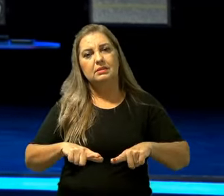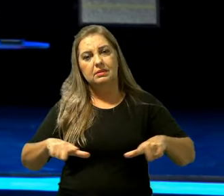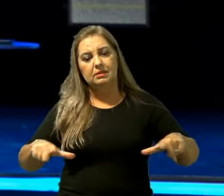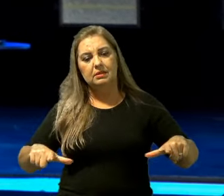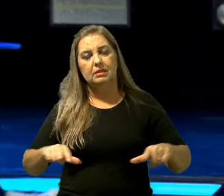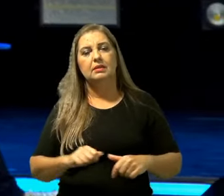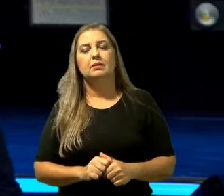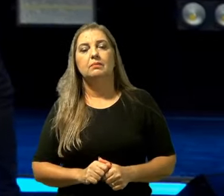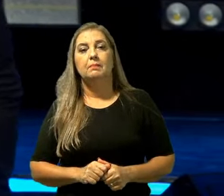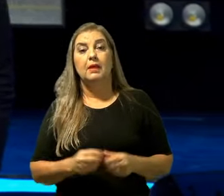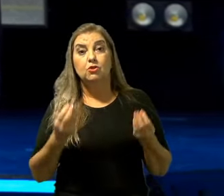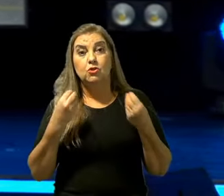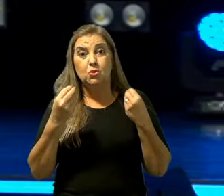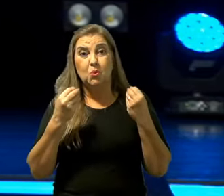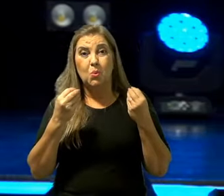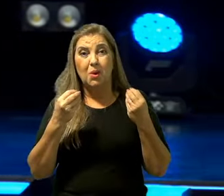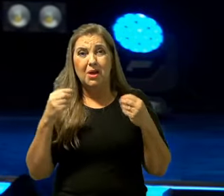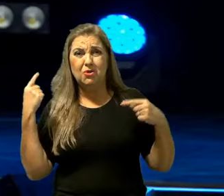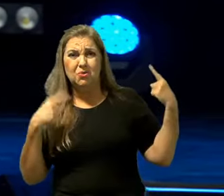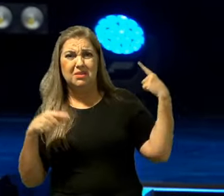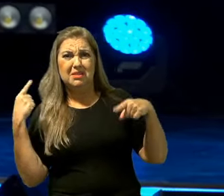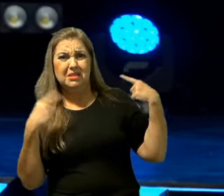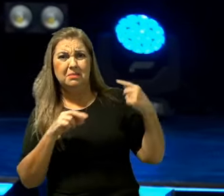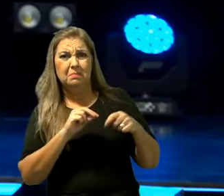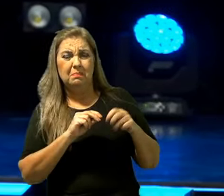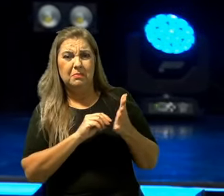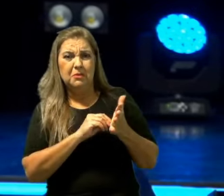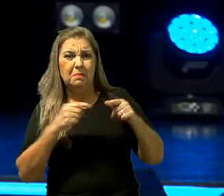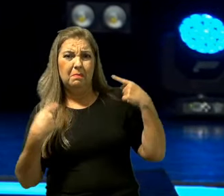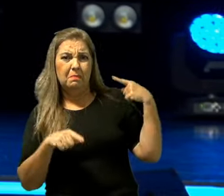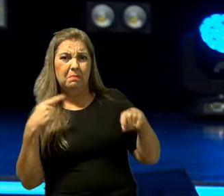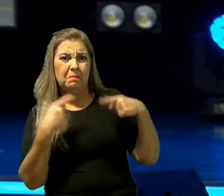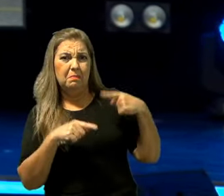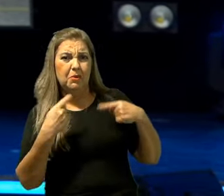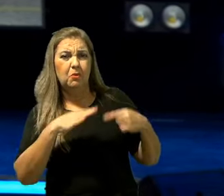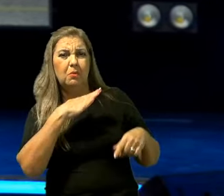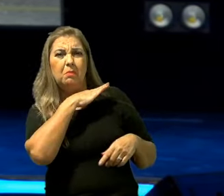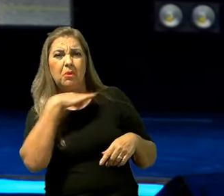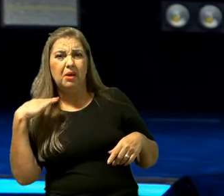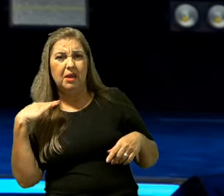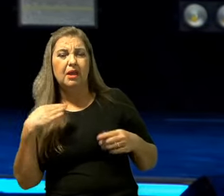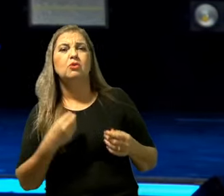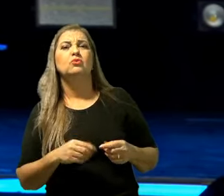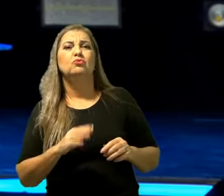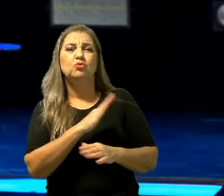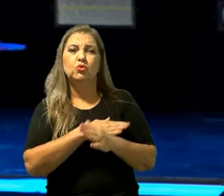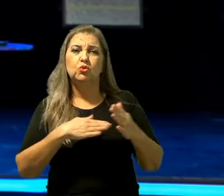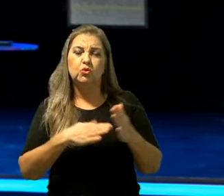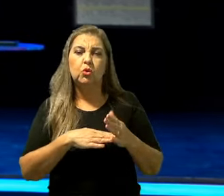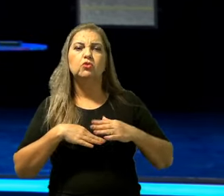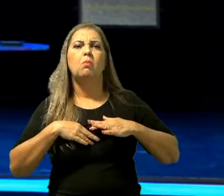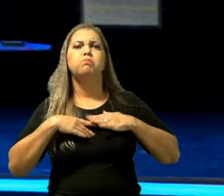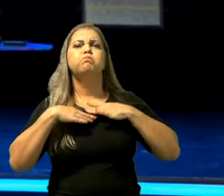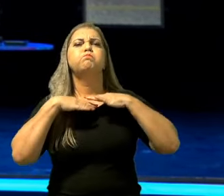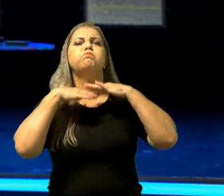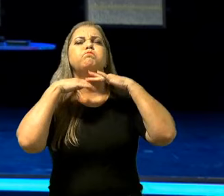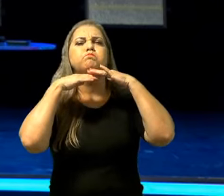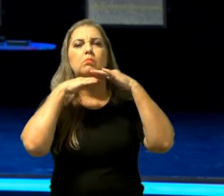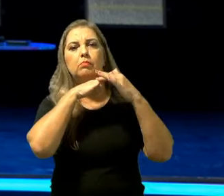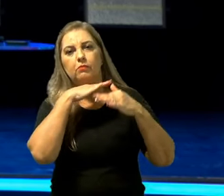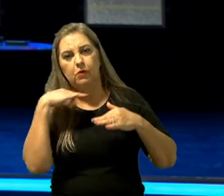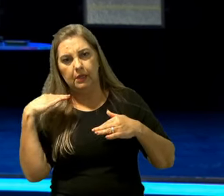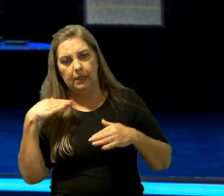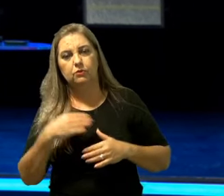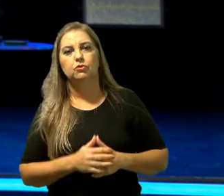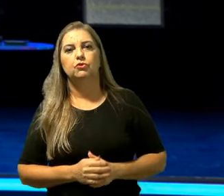os egípcios tentaram fazê-lo, morreram afogados. Você está aqui comigo? Glória a